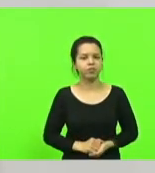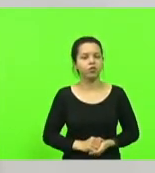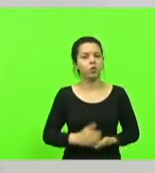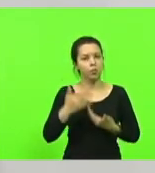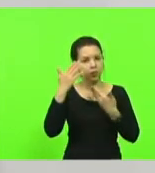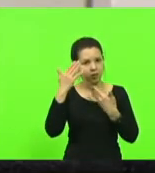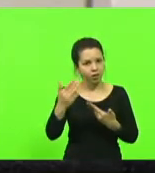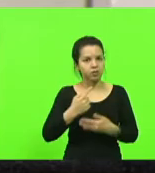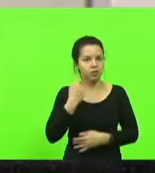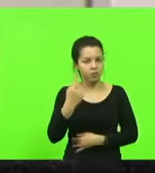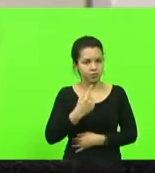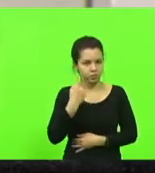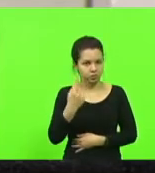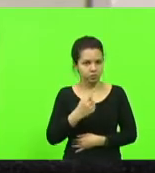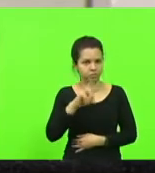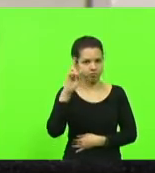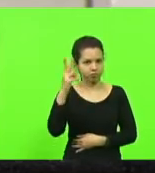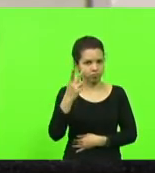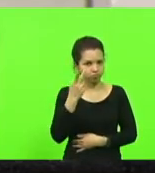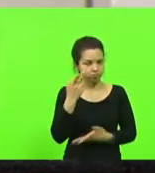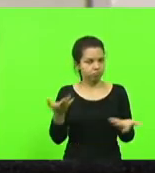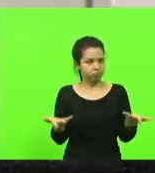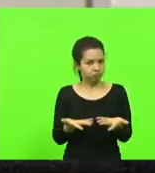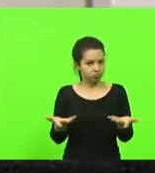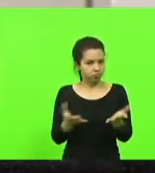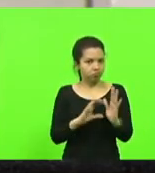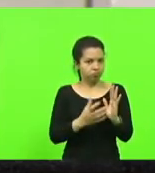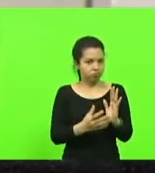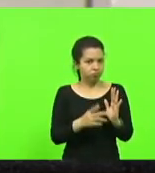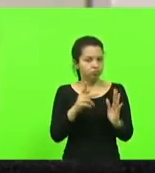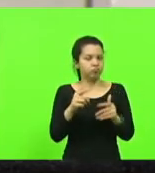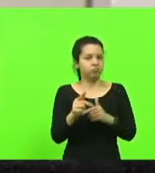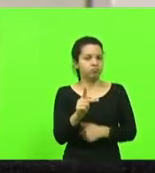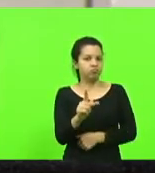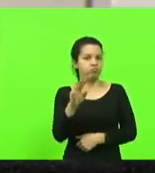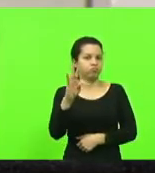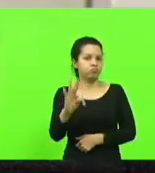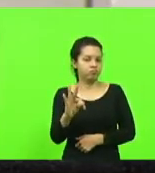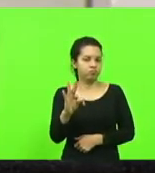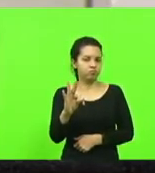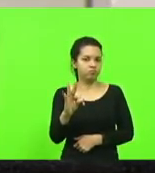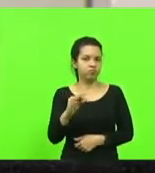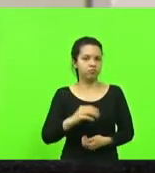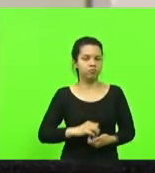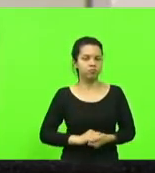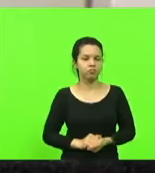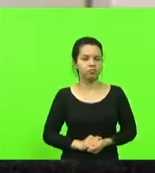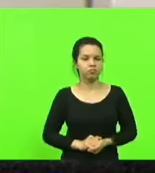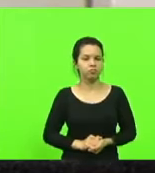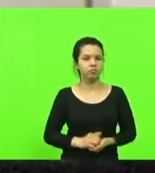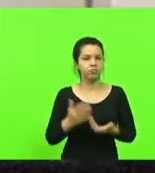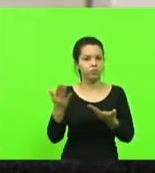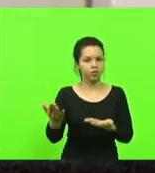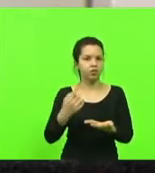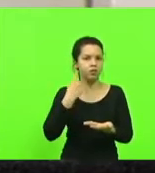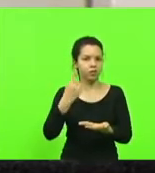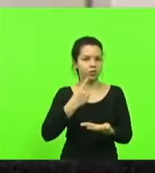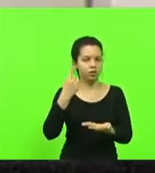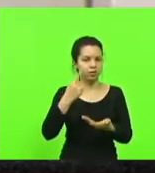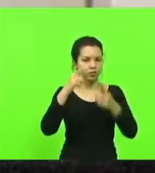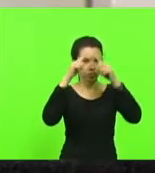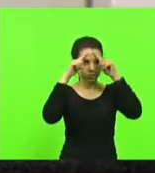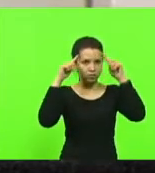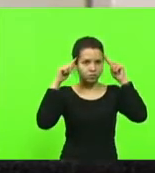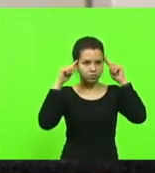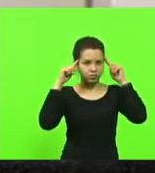Alves. Próximo partido... Bloco, Partido dos Trabalhadores. Eu chamo o deputado Neudir Sareta. Vossa